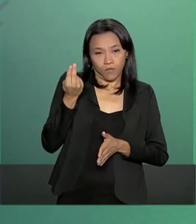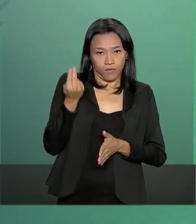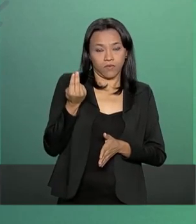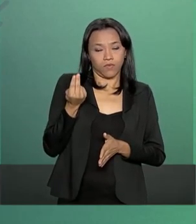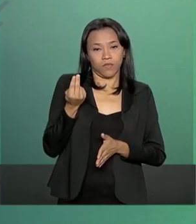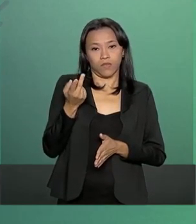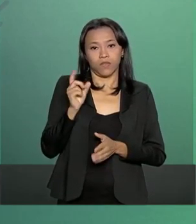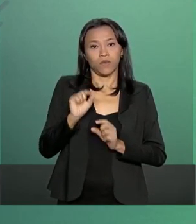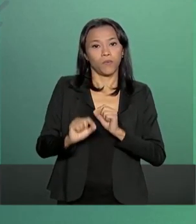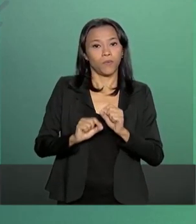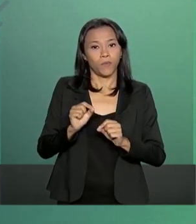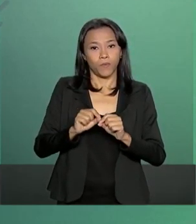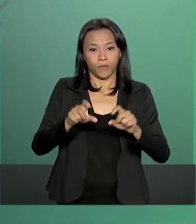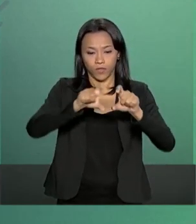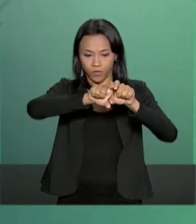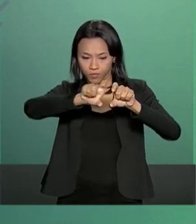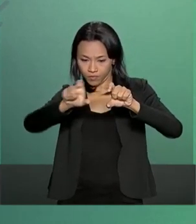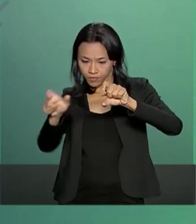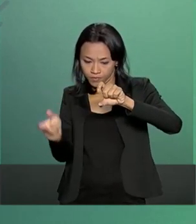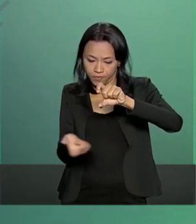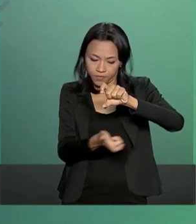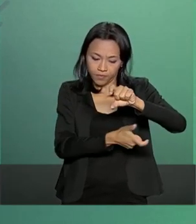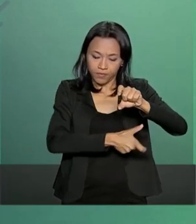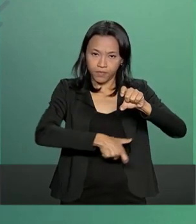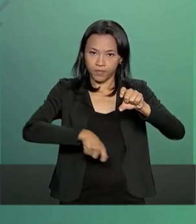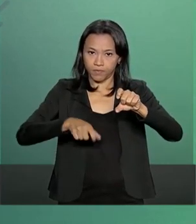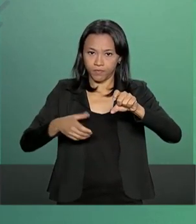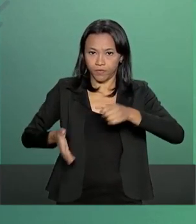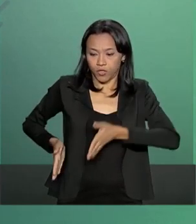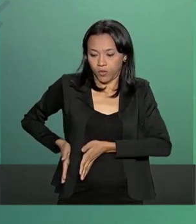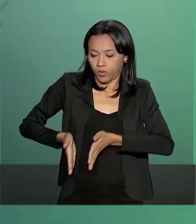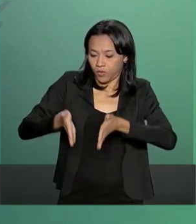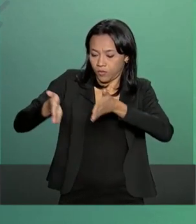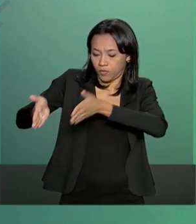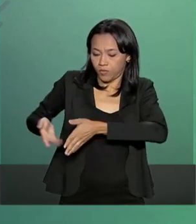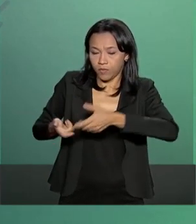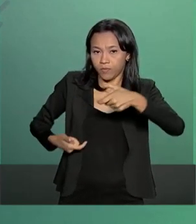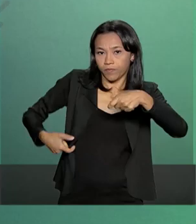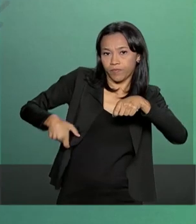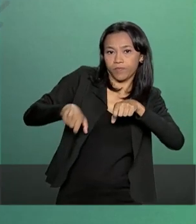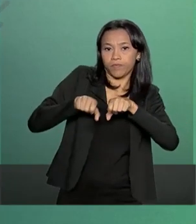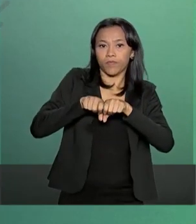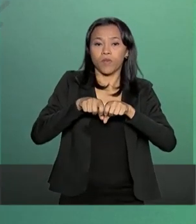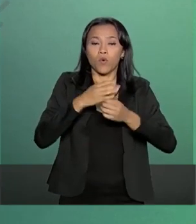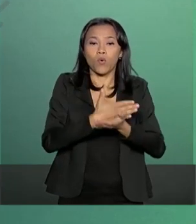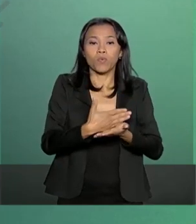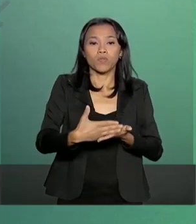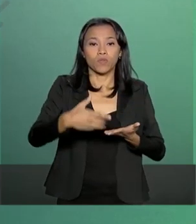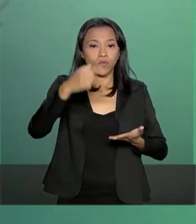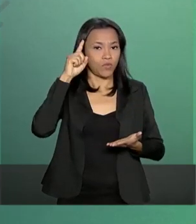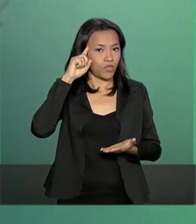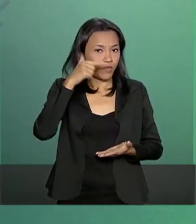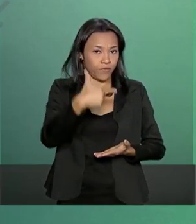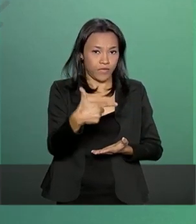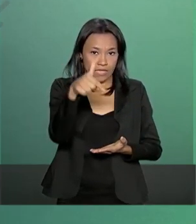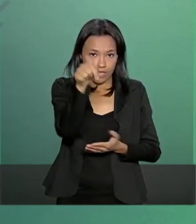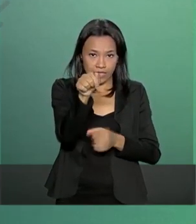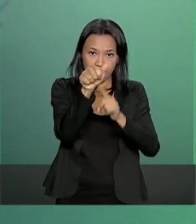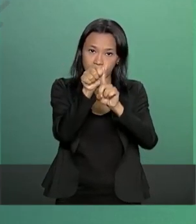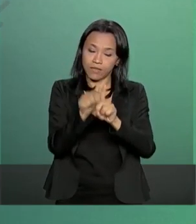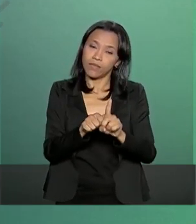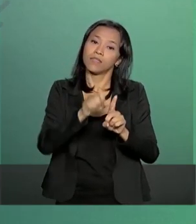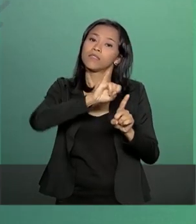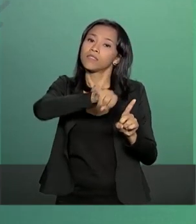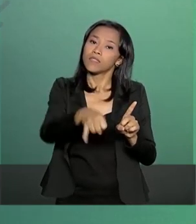de reconstrução do trânsito intestinal iniciou no dia 27 de janeiro com avaliação